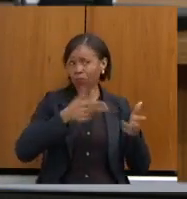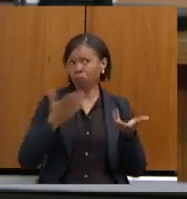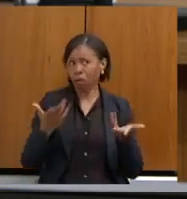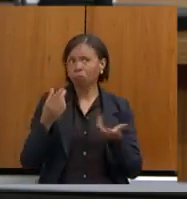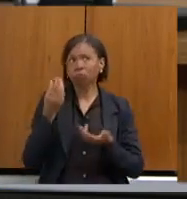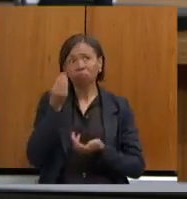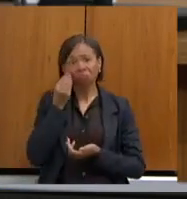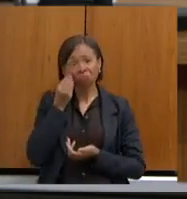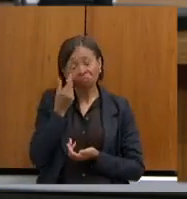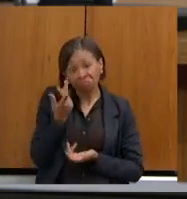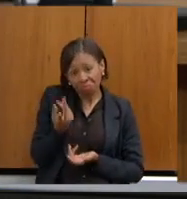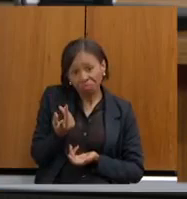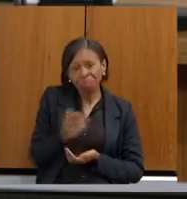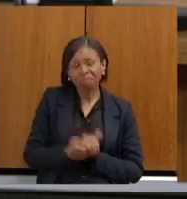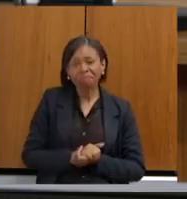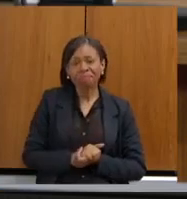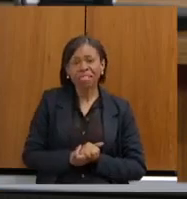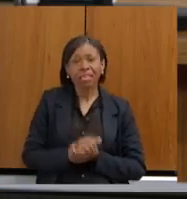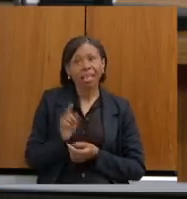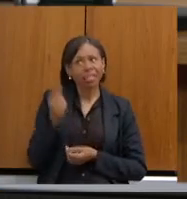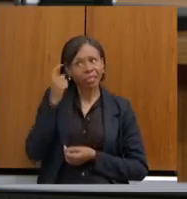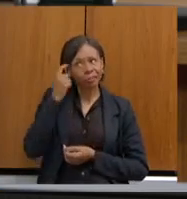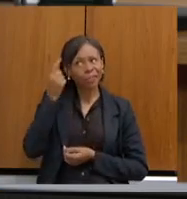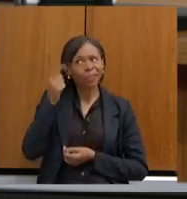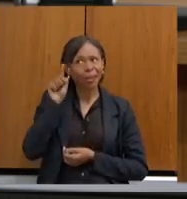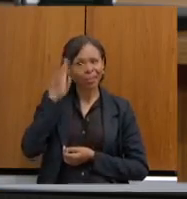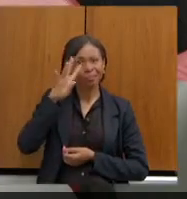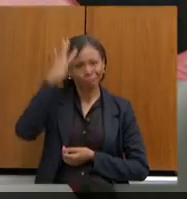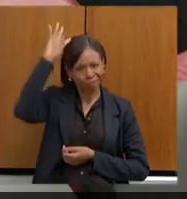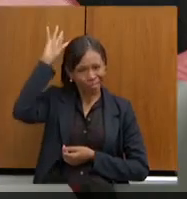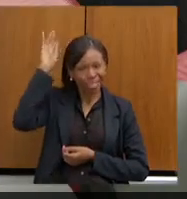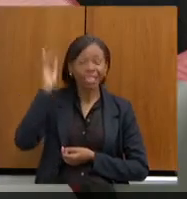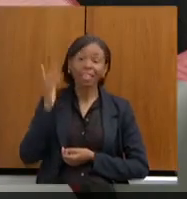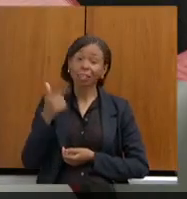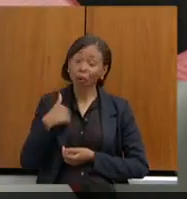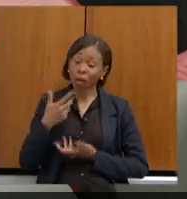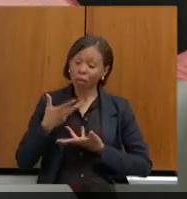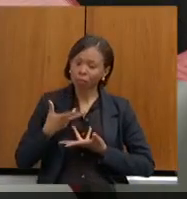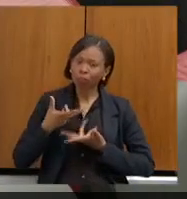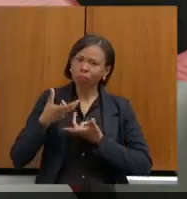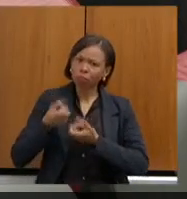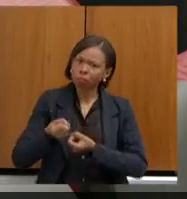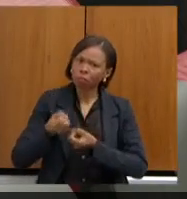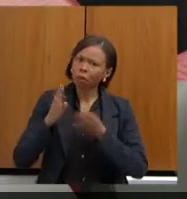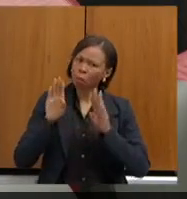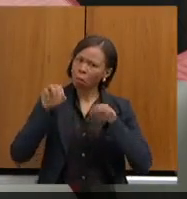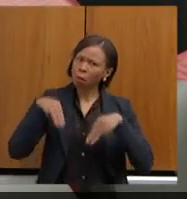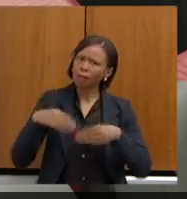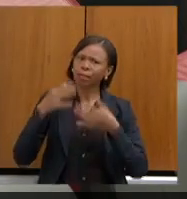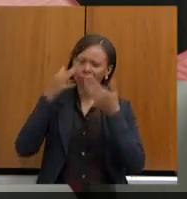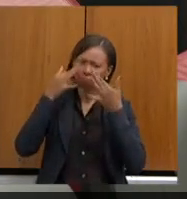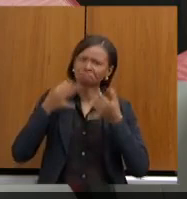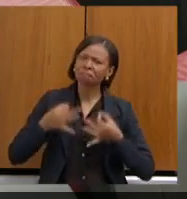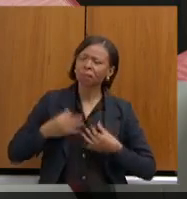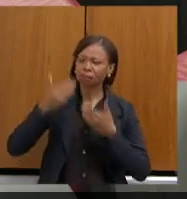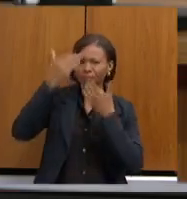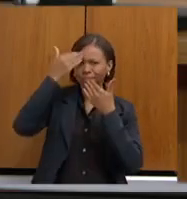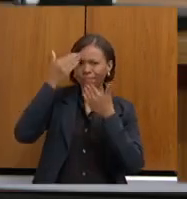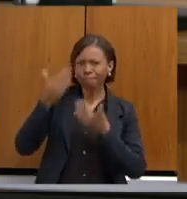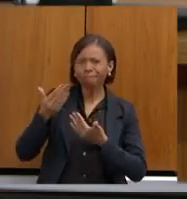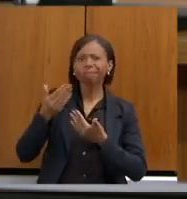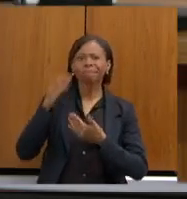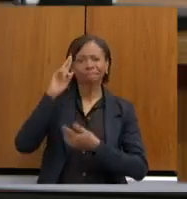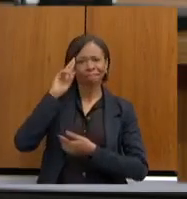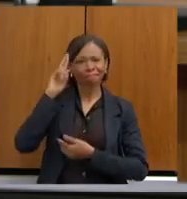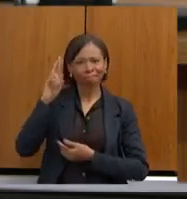dos bombeiros o e fomos muito bem recebidos e toda atenção muito obrigado Coronel